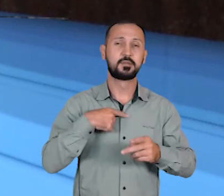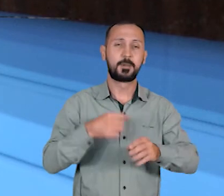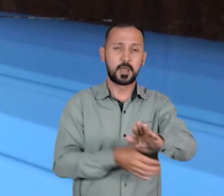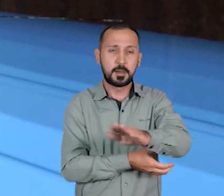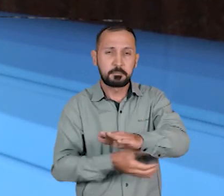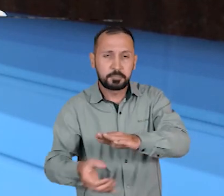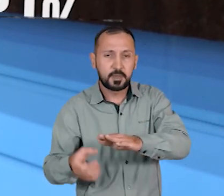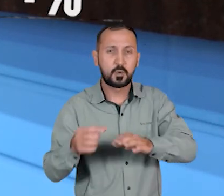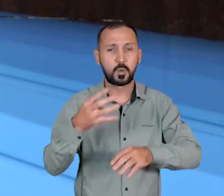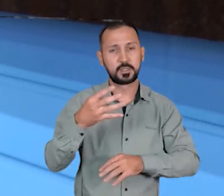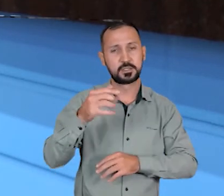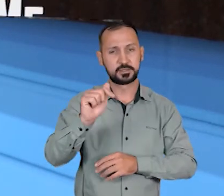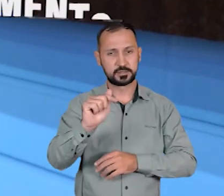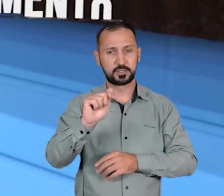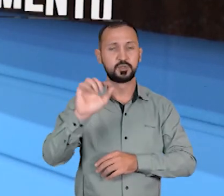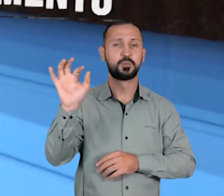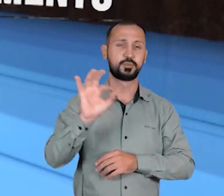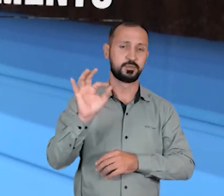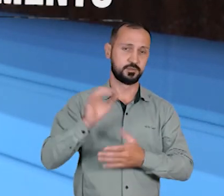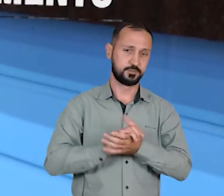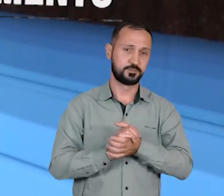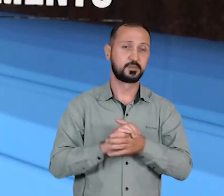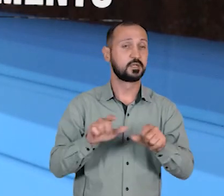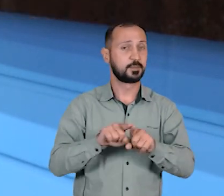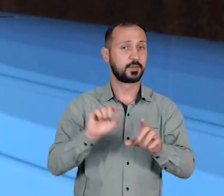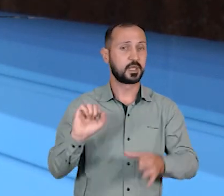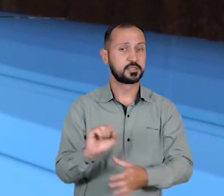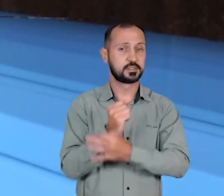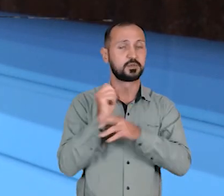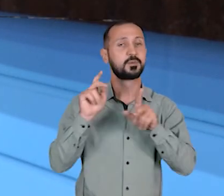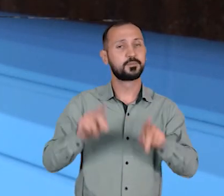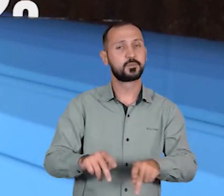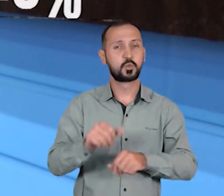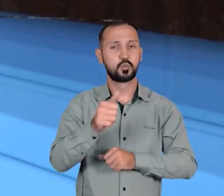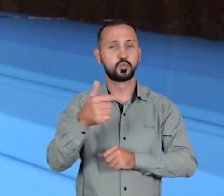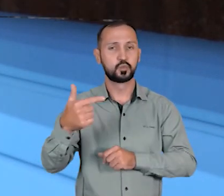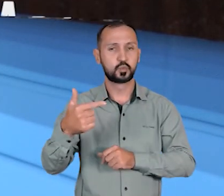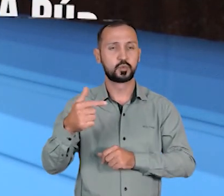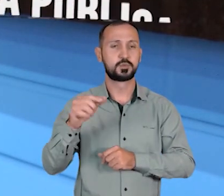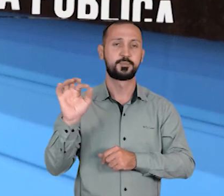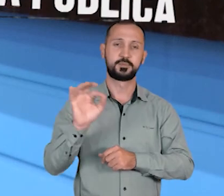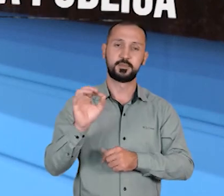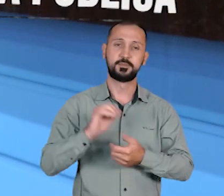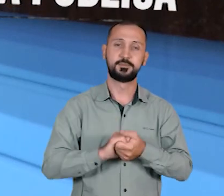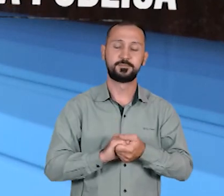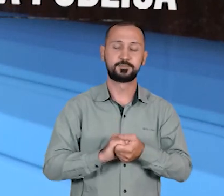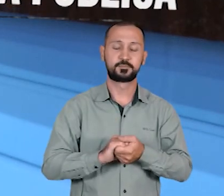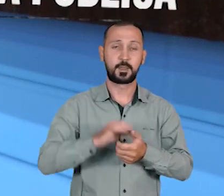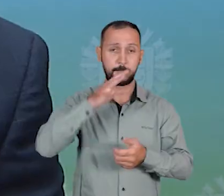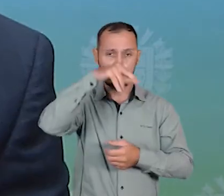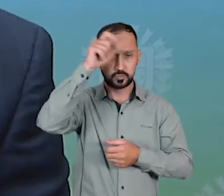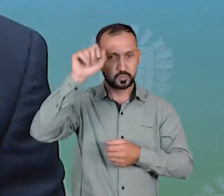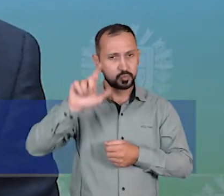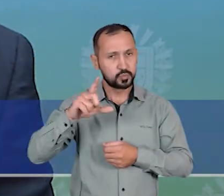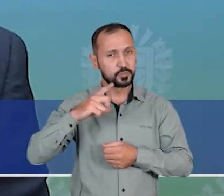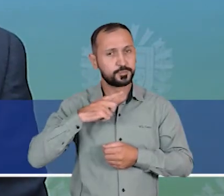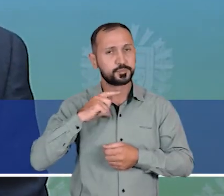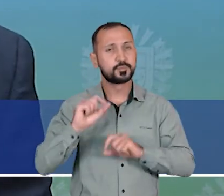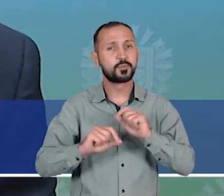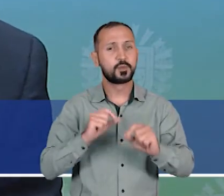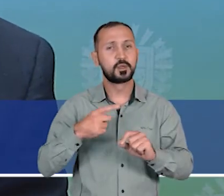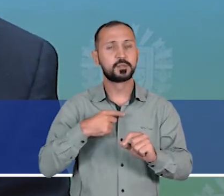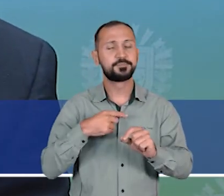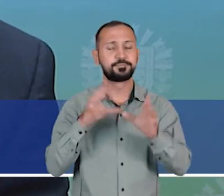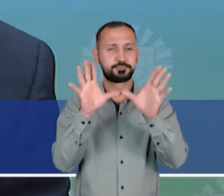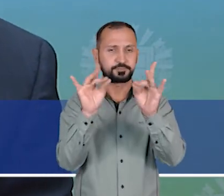64,09%, saneamento básico, 47,31% e a segurança pública, com 12,20%. Mato Grosso do Sul